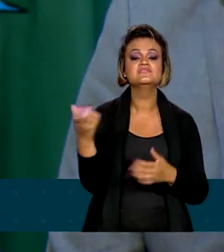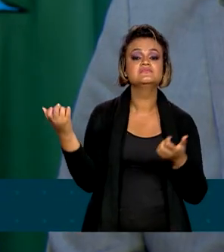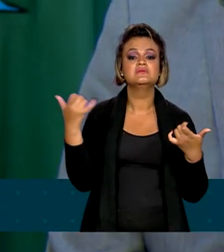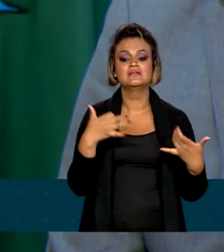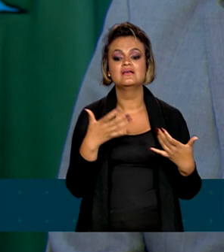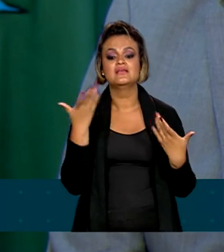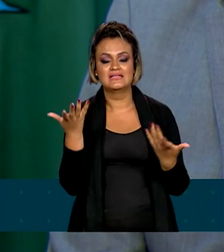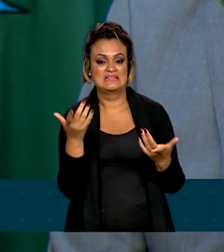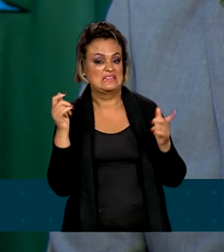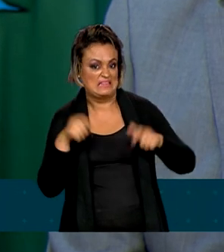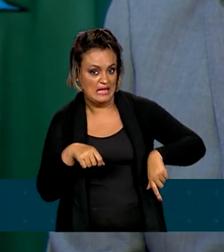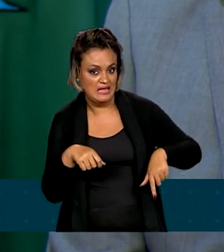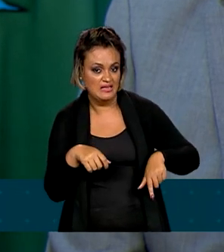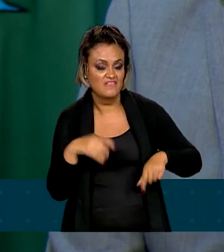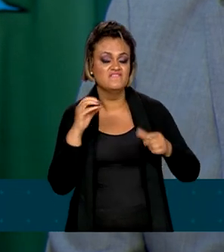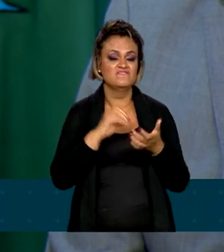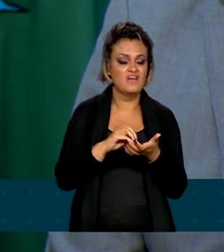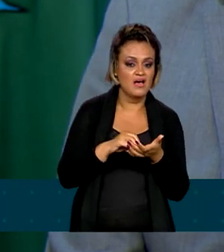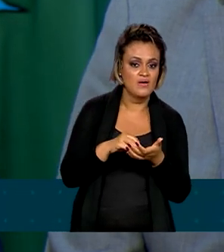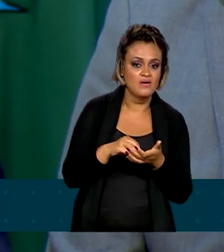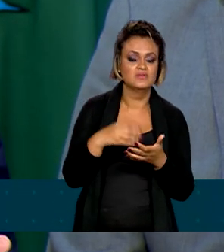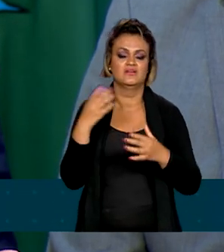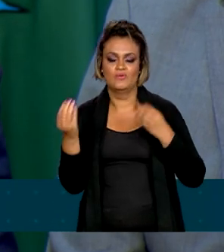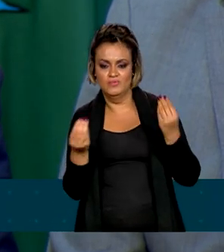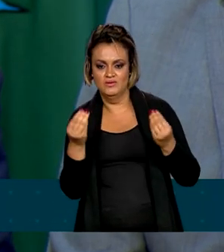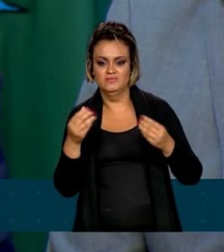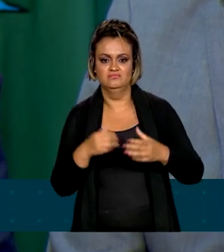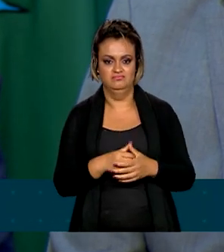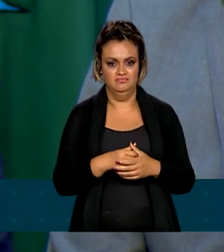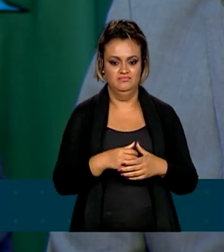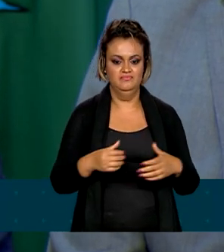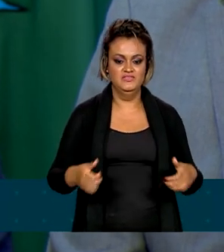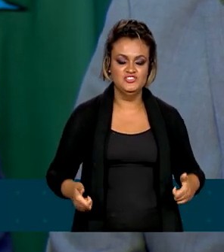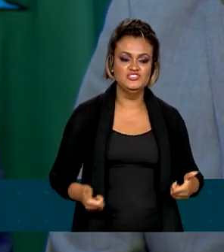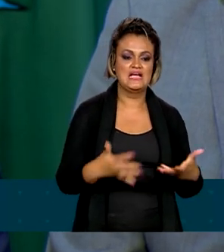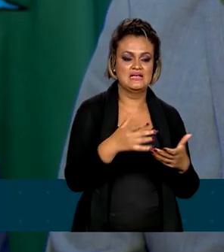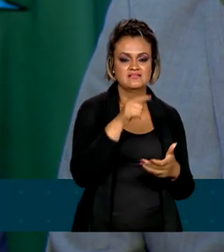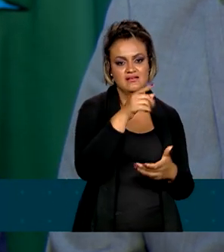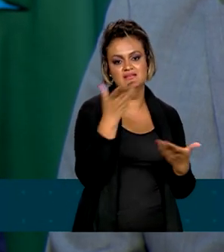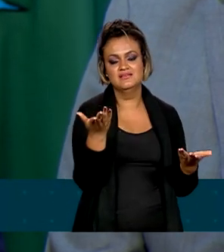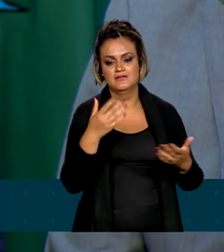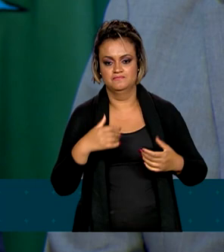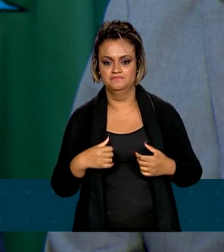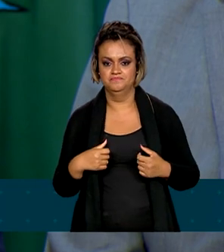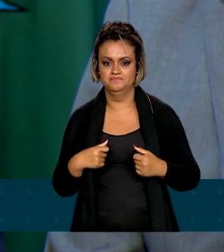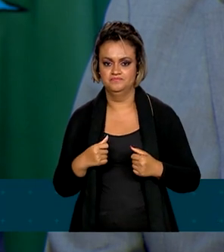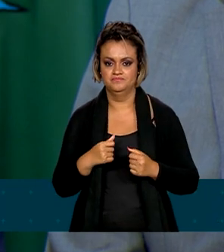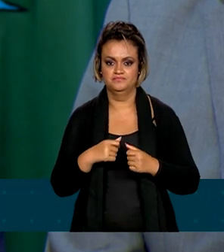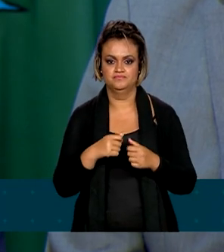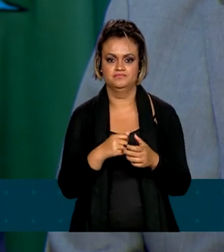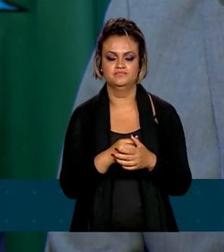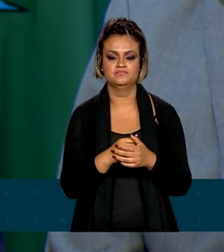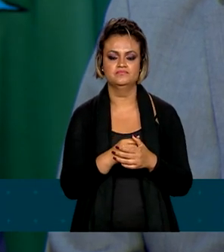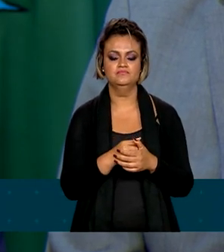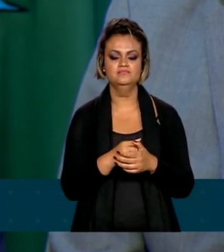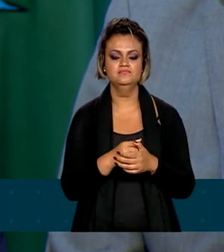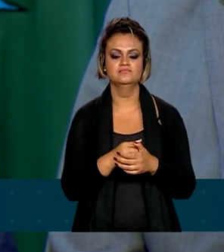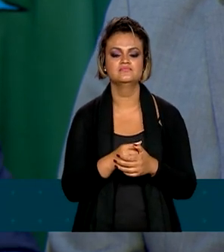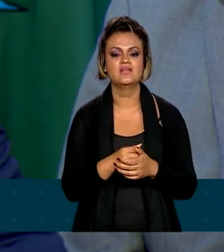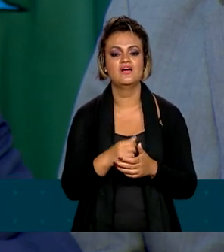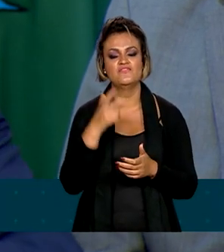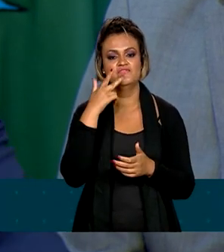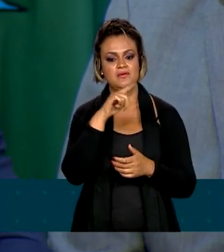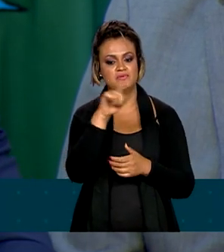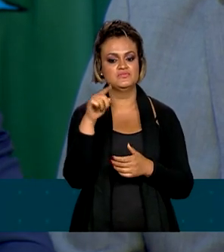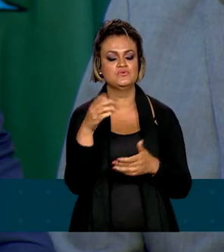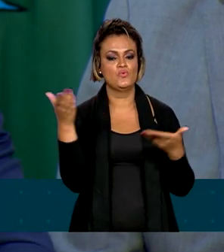dizerem se é possível, sabe, a gente gastar um pouco do dinheiro na cidade dele. Eu queria dizer para